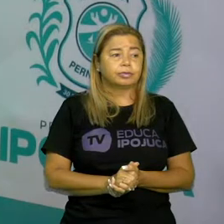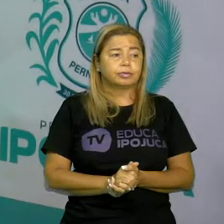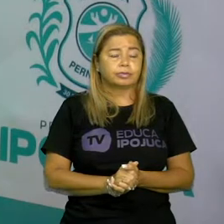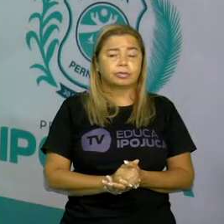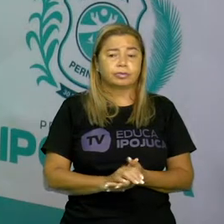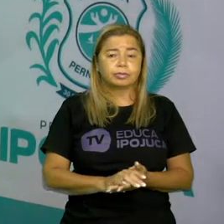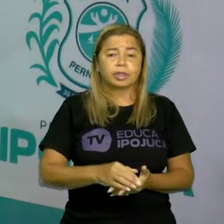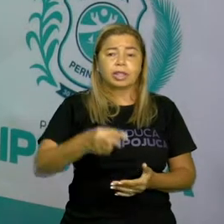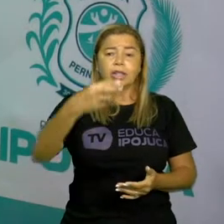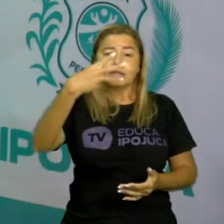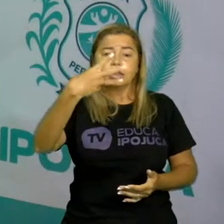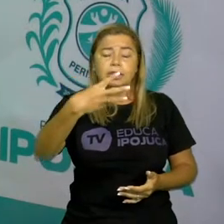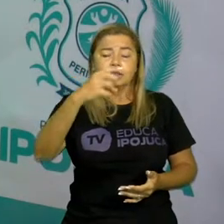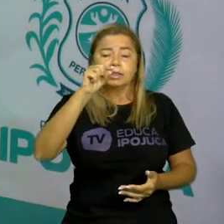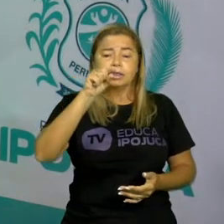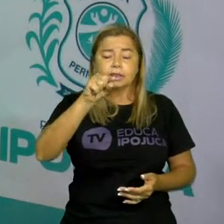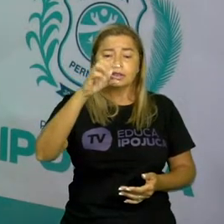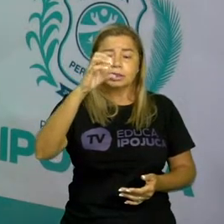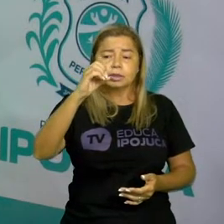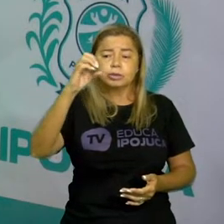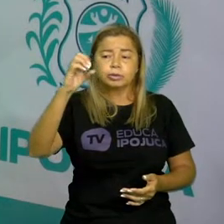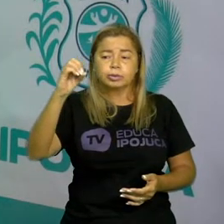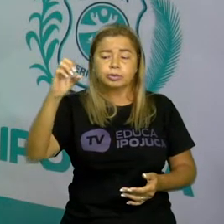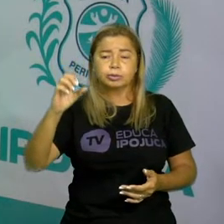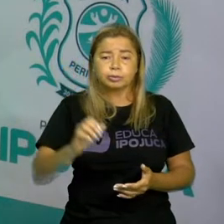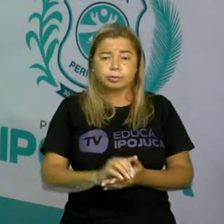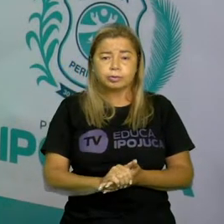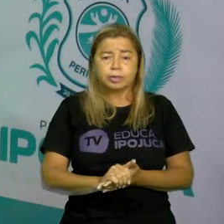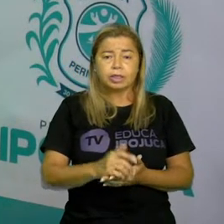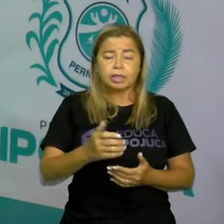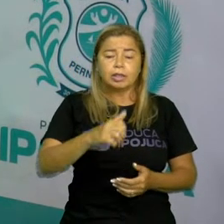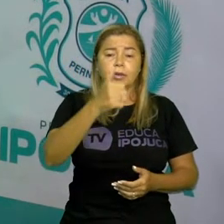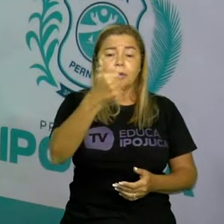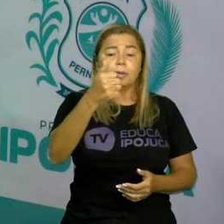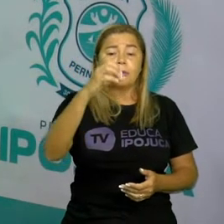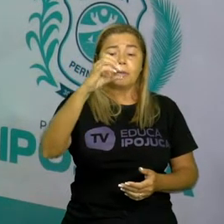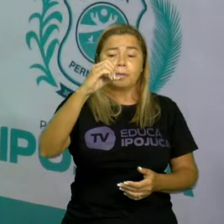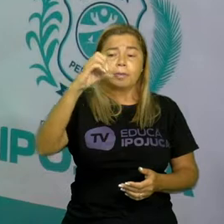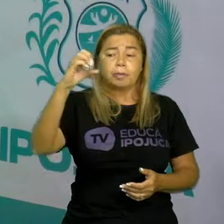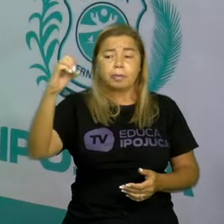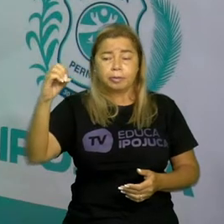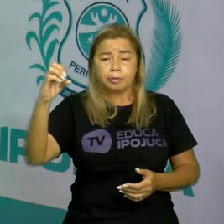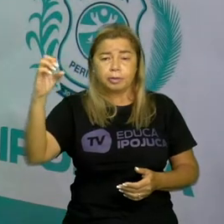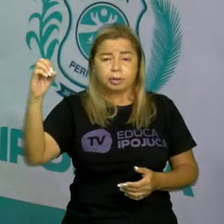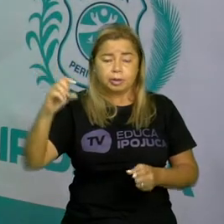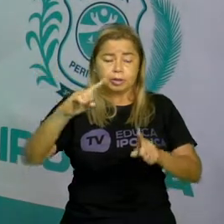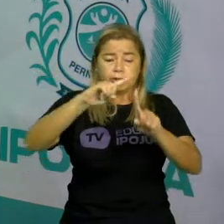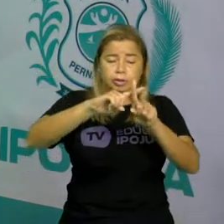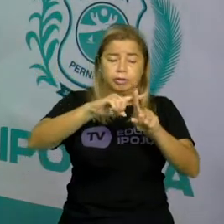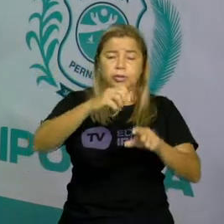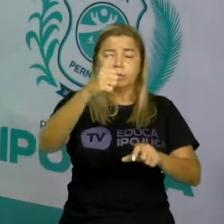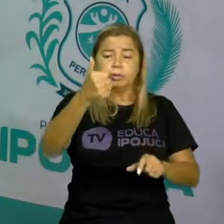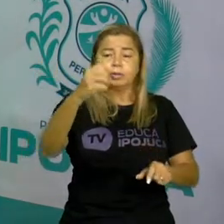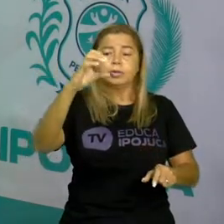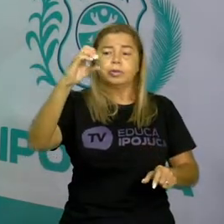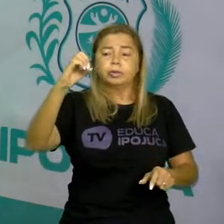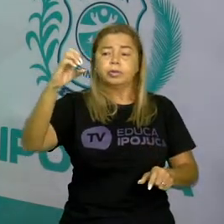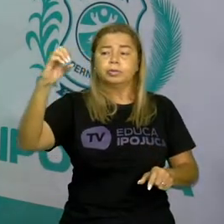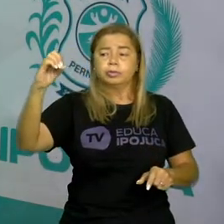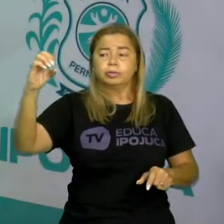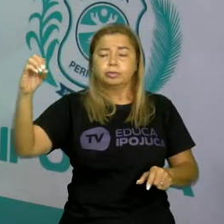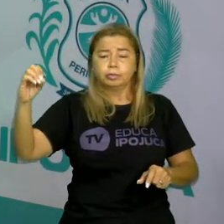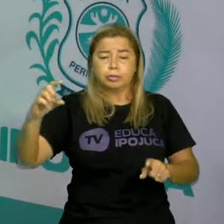dizendo 3.000, não é isso? Então, 1.000 mais 1.000 mais 1.000. Ou seja,